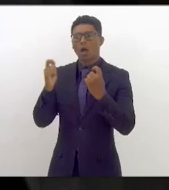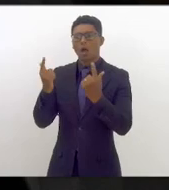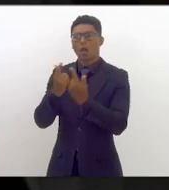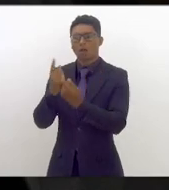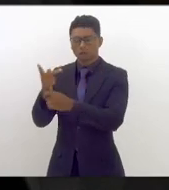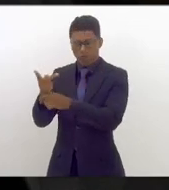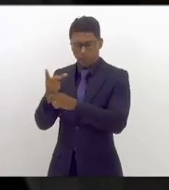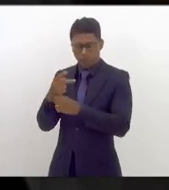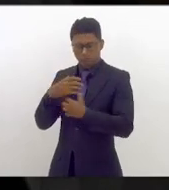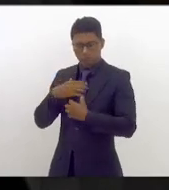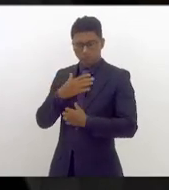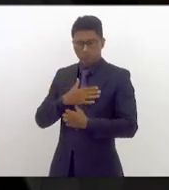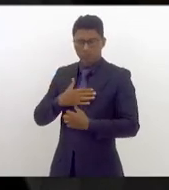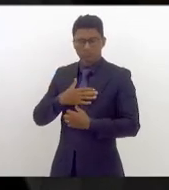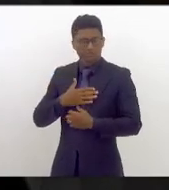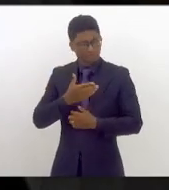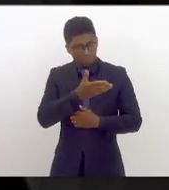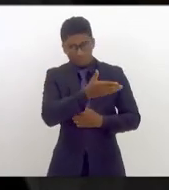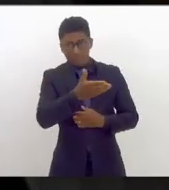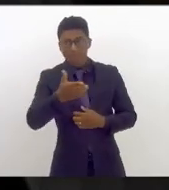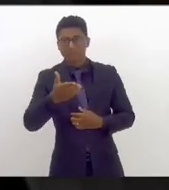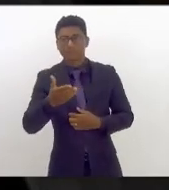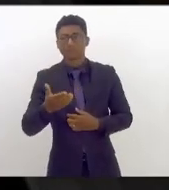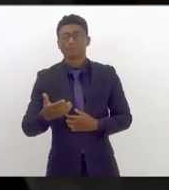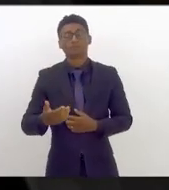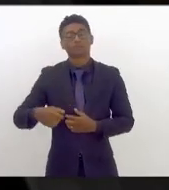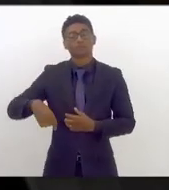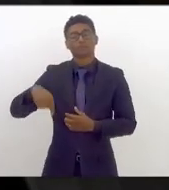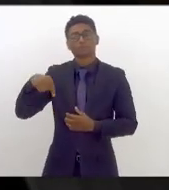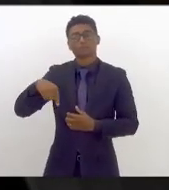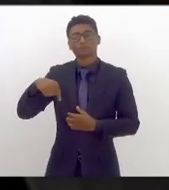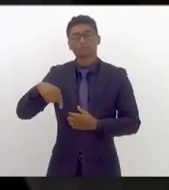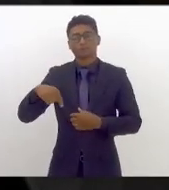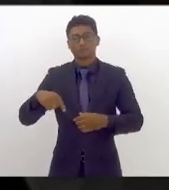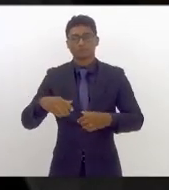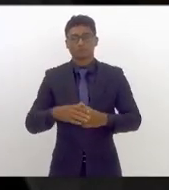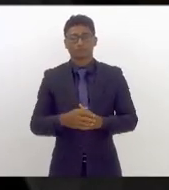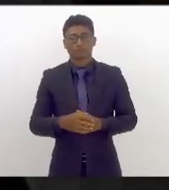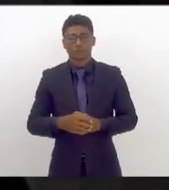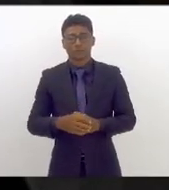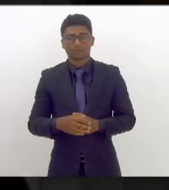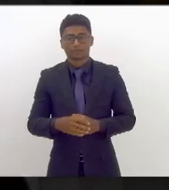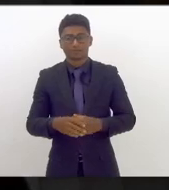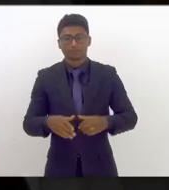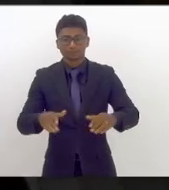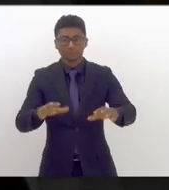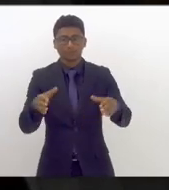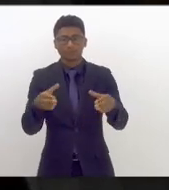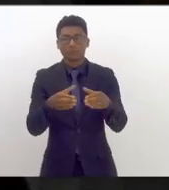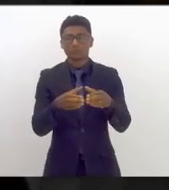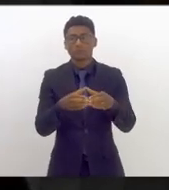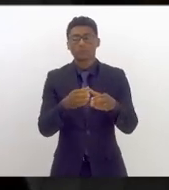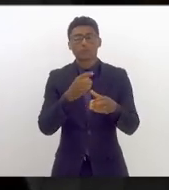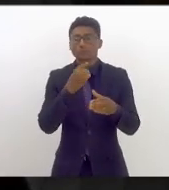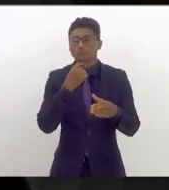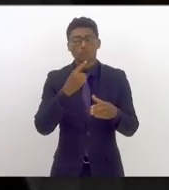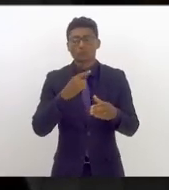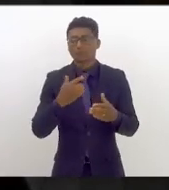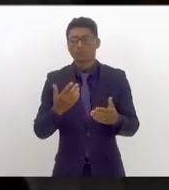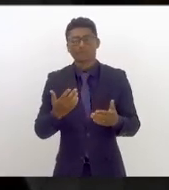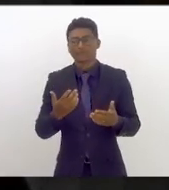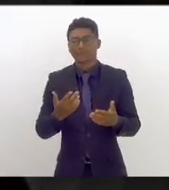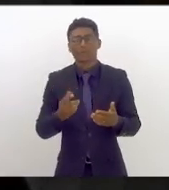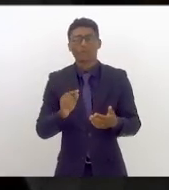Vossa Excelência. Infelizmente, se tem uma coisa que a nossa frente parlamentar não conseguiu até agora, mas vai conseguir, é